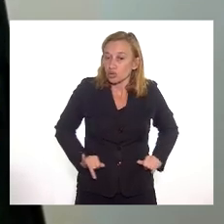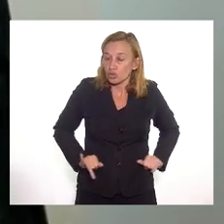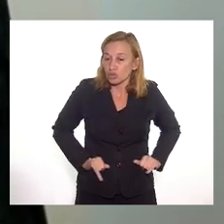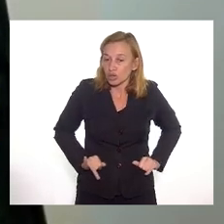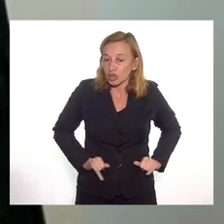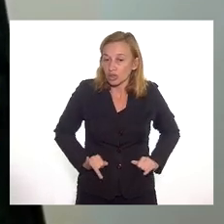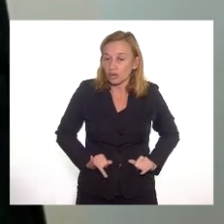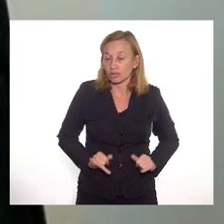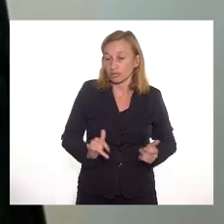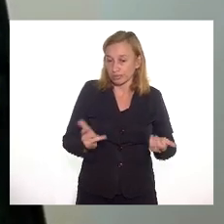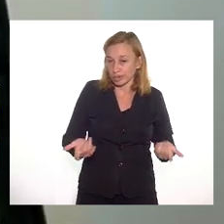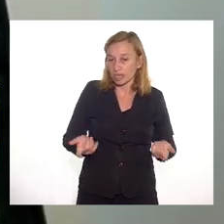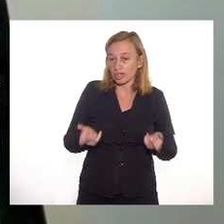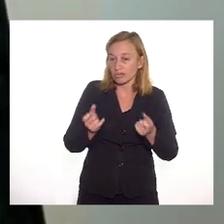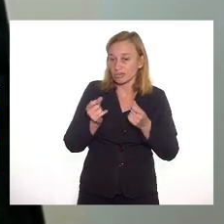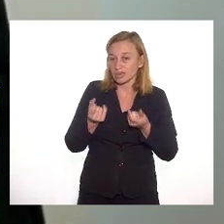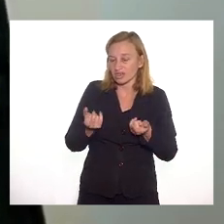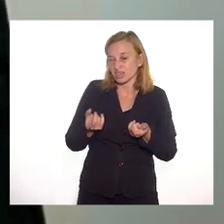comentários